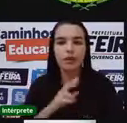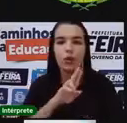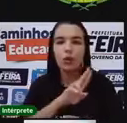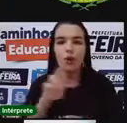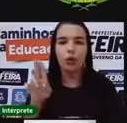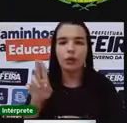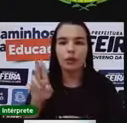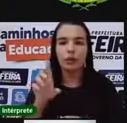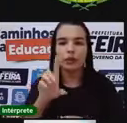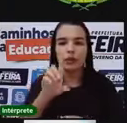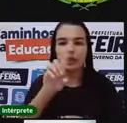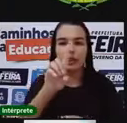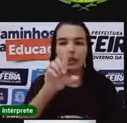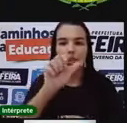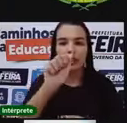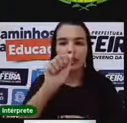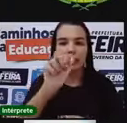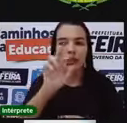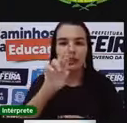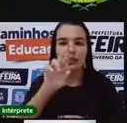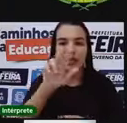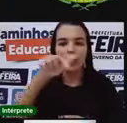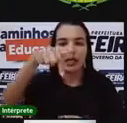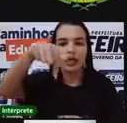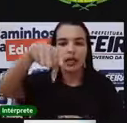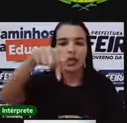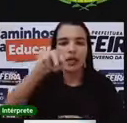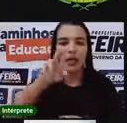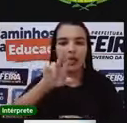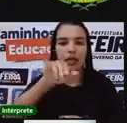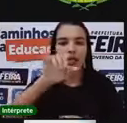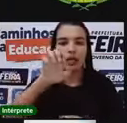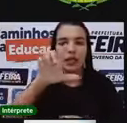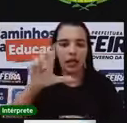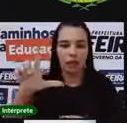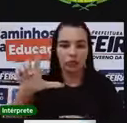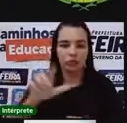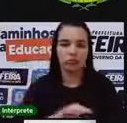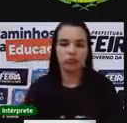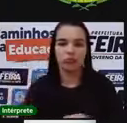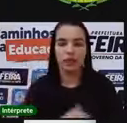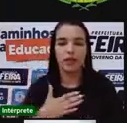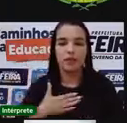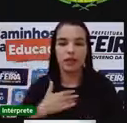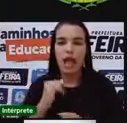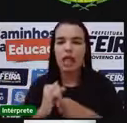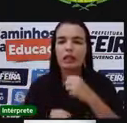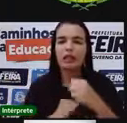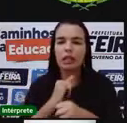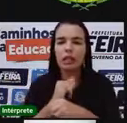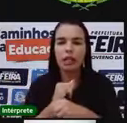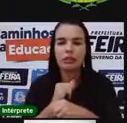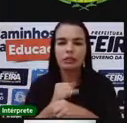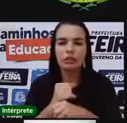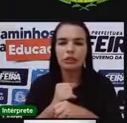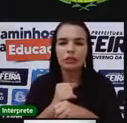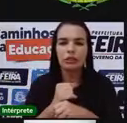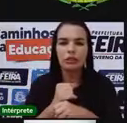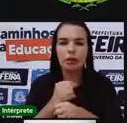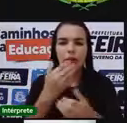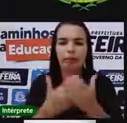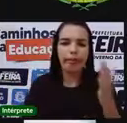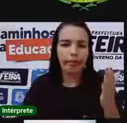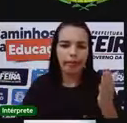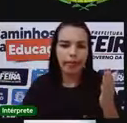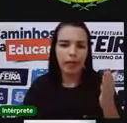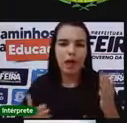né? Mas assim, ele diz assim... A minha internet caiu, eu pedi a meu primo não me deu e